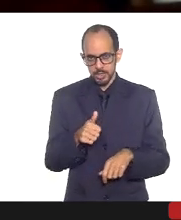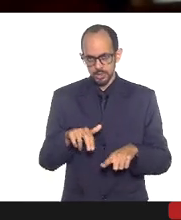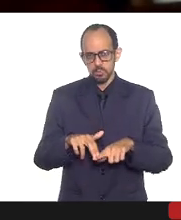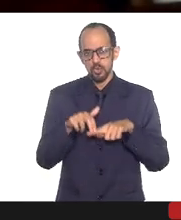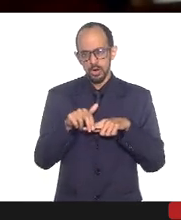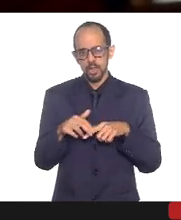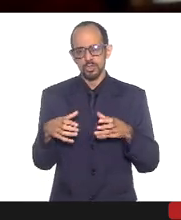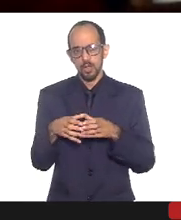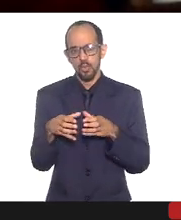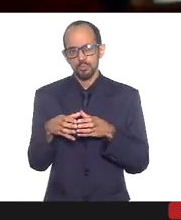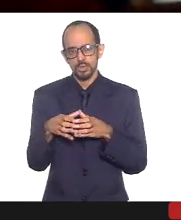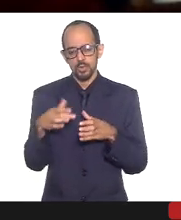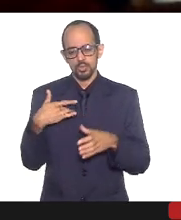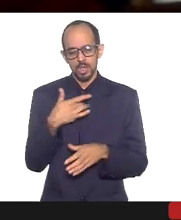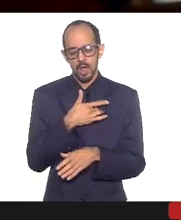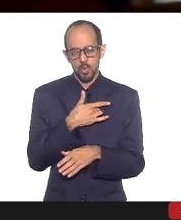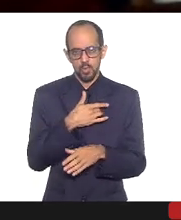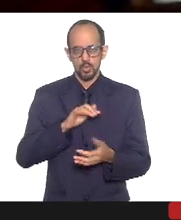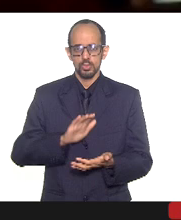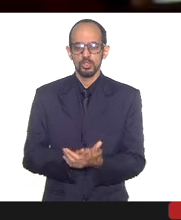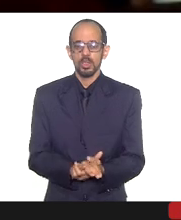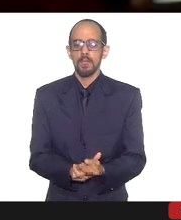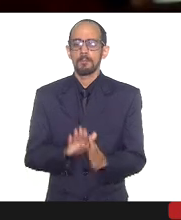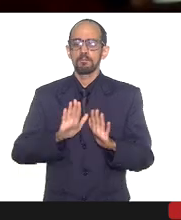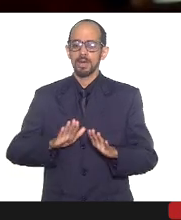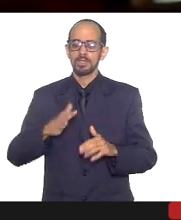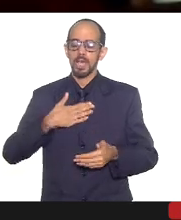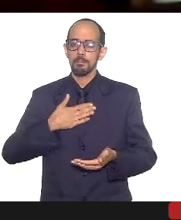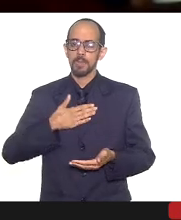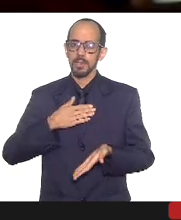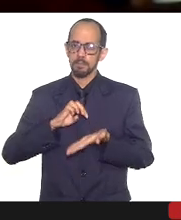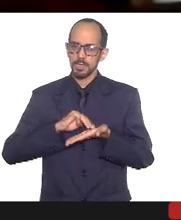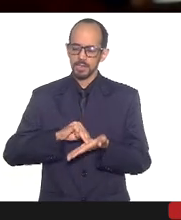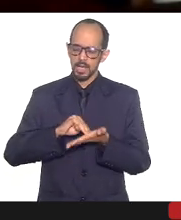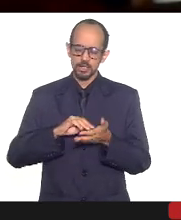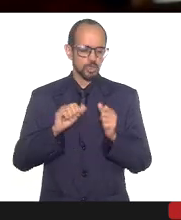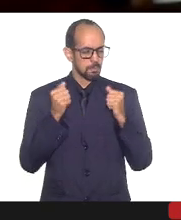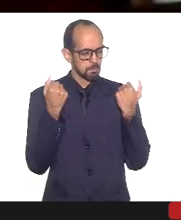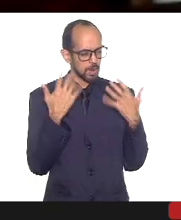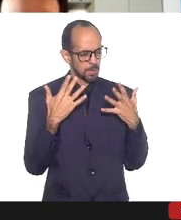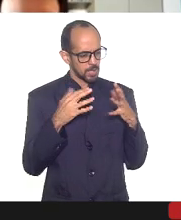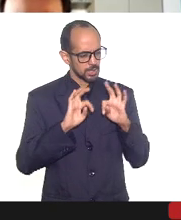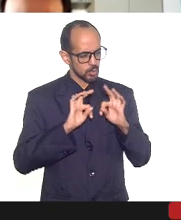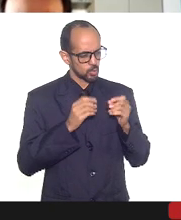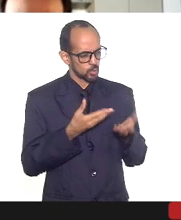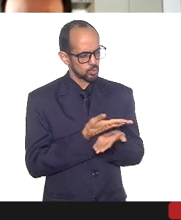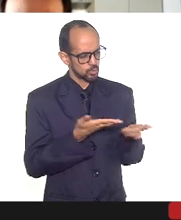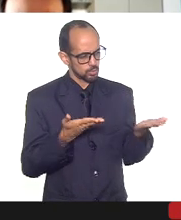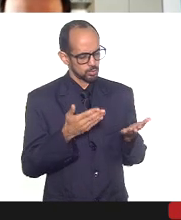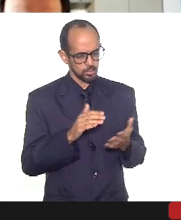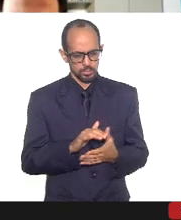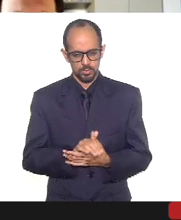né, a minha mensagem inicial, né, e mais uma vez, parabéns a todos.